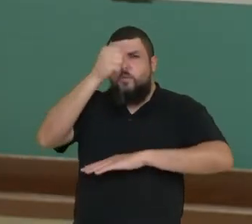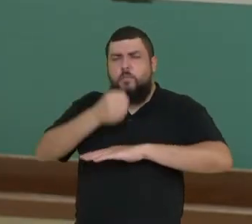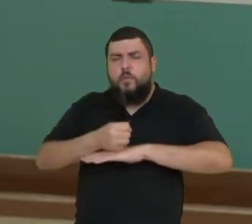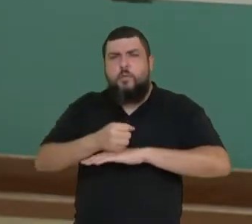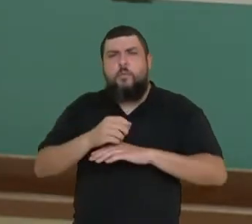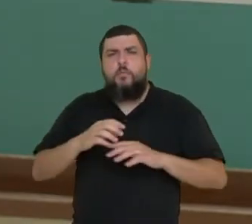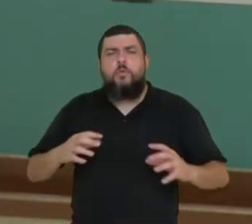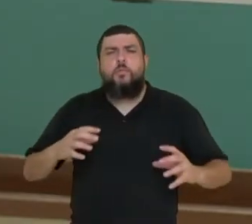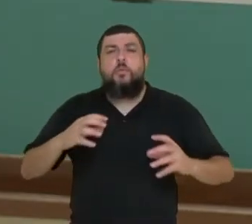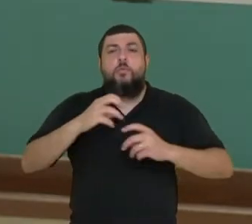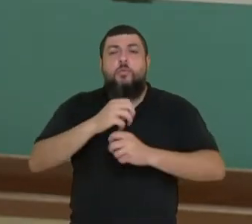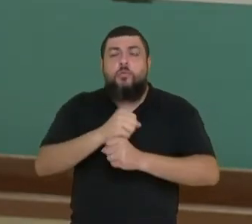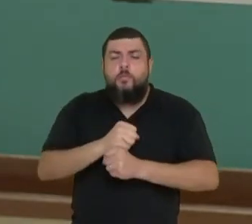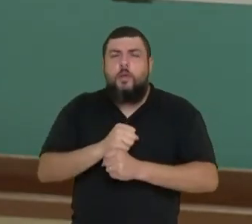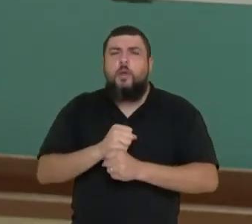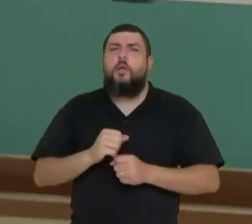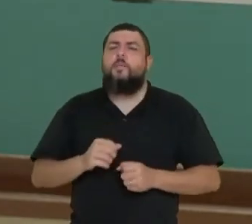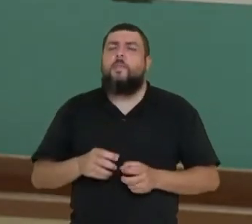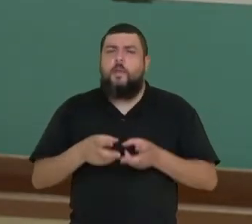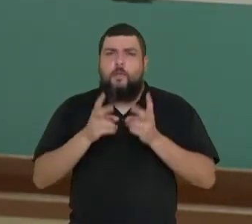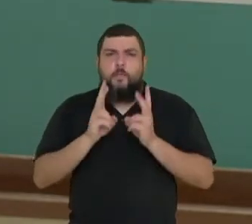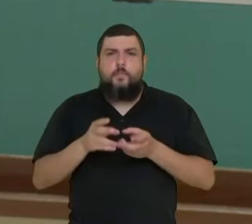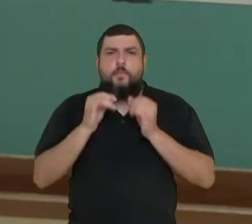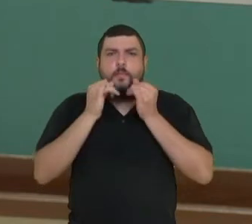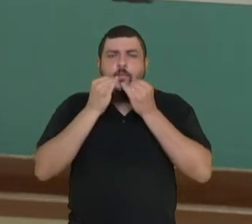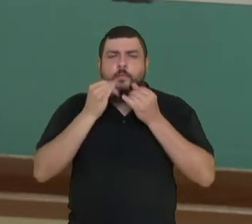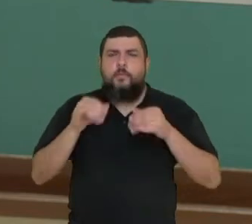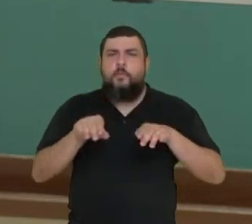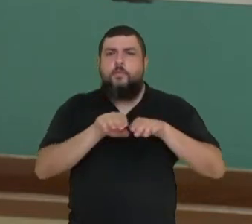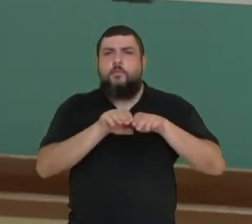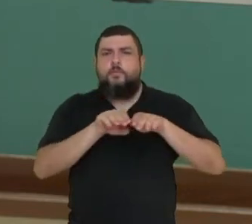lá, tu vai perceber que apesar de estar, né,